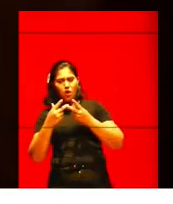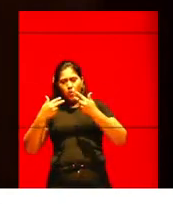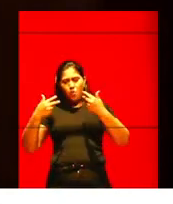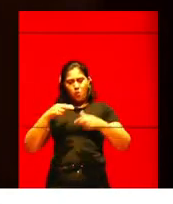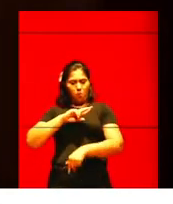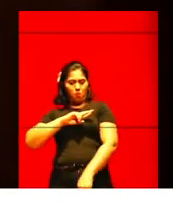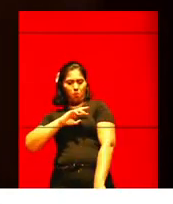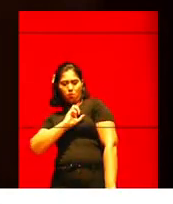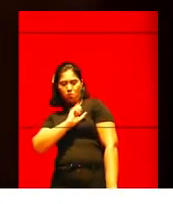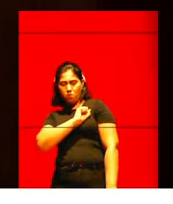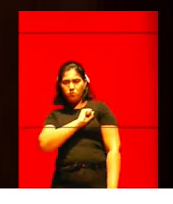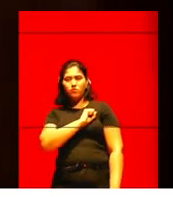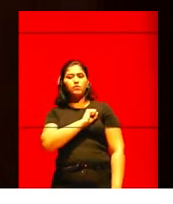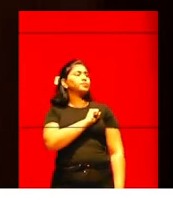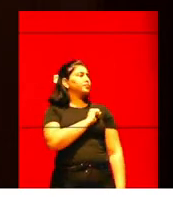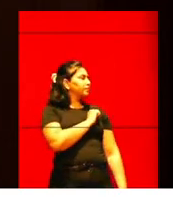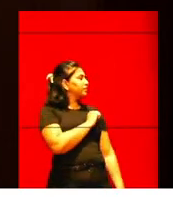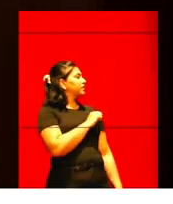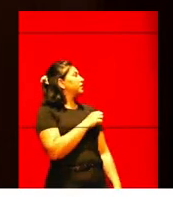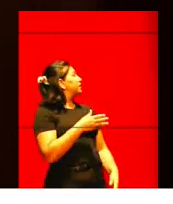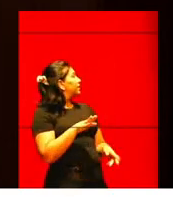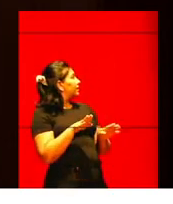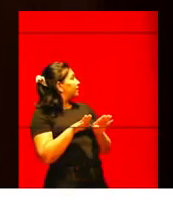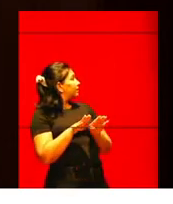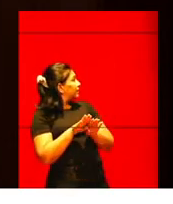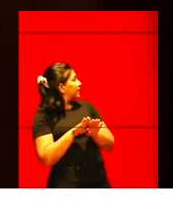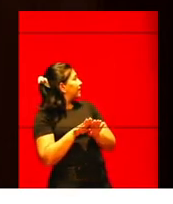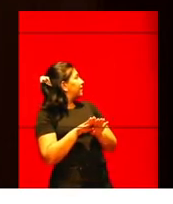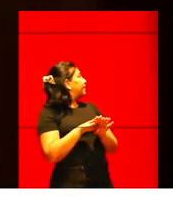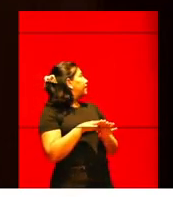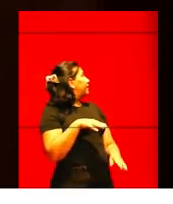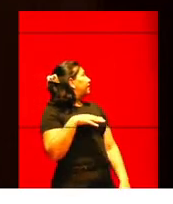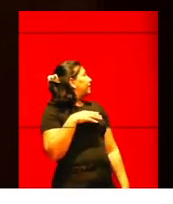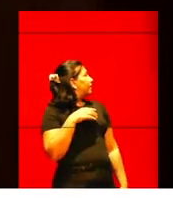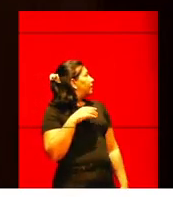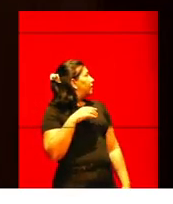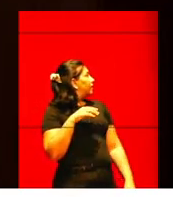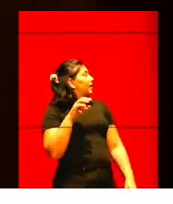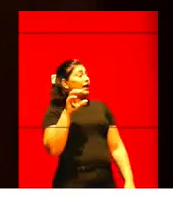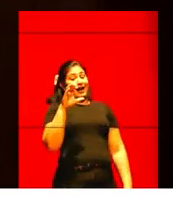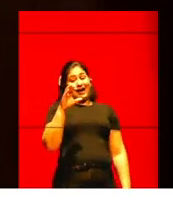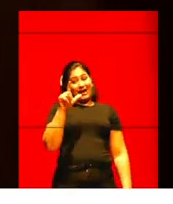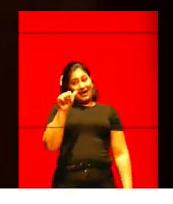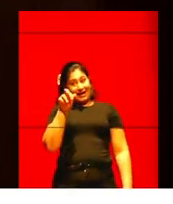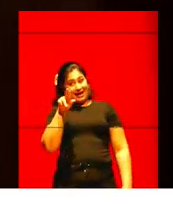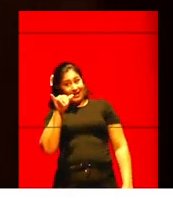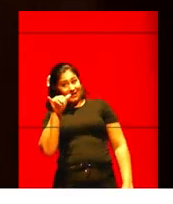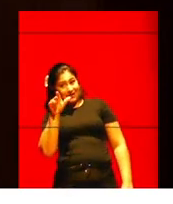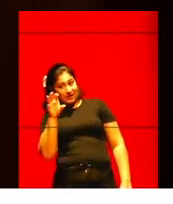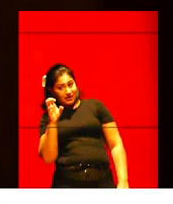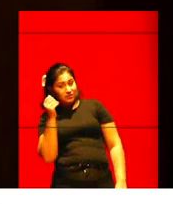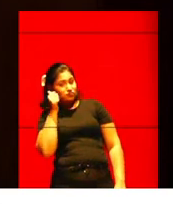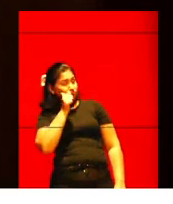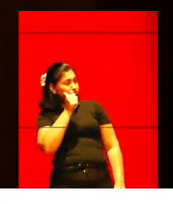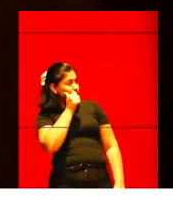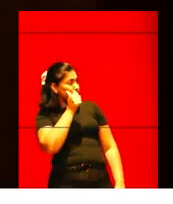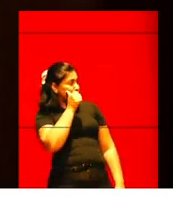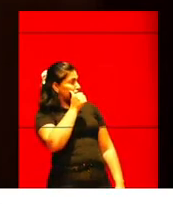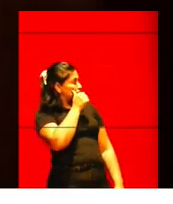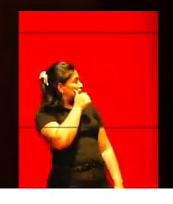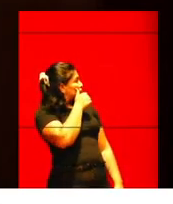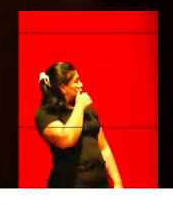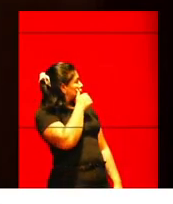quarta, Alencar do romantismo, Iracema. A gente tem a Spector da terceira geração. Saramago é brasileiro ou português?